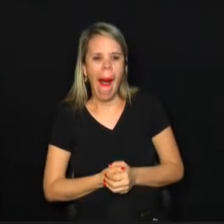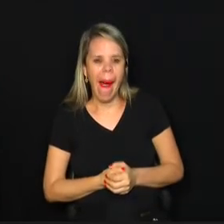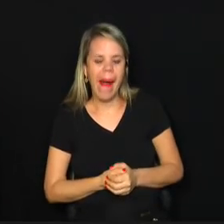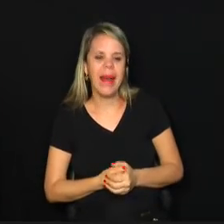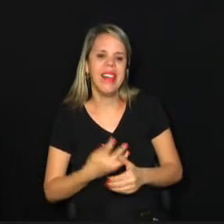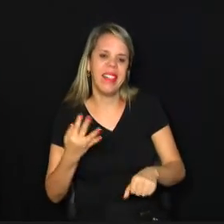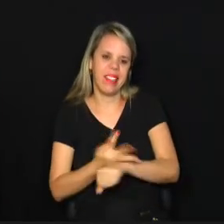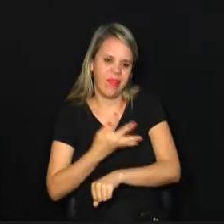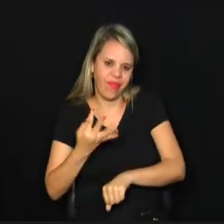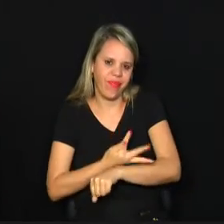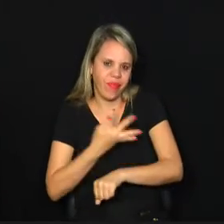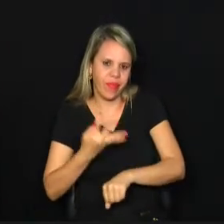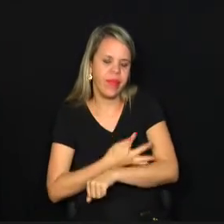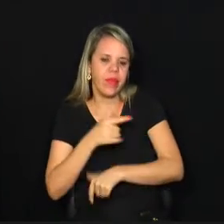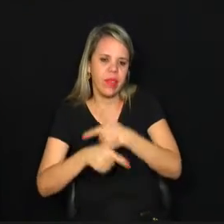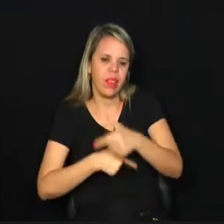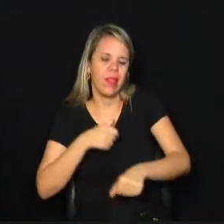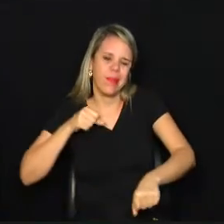sobrecarregam, obviamente,